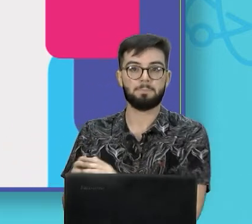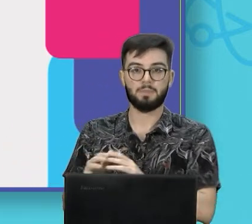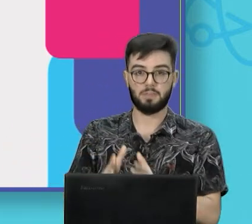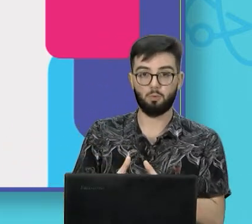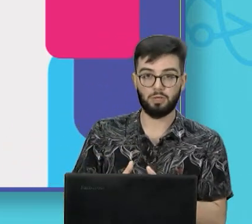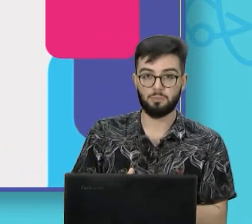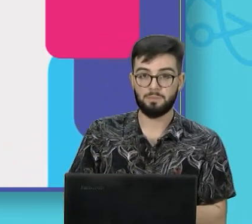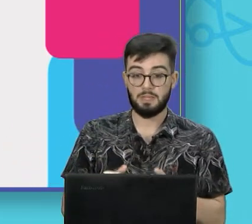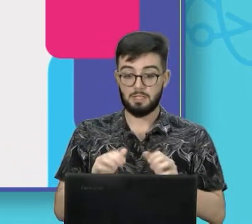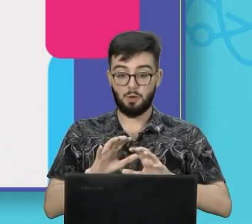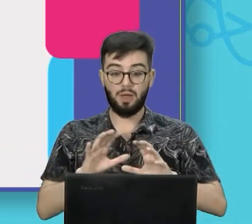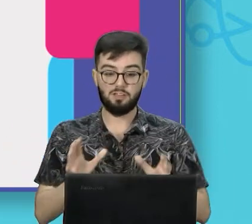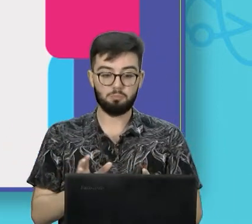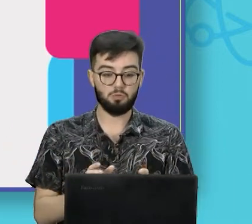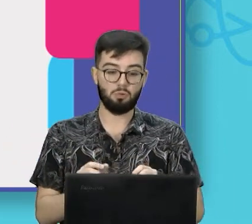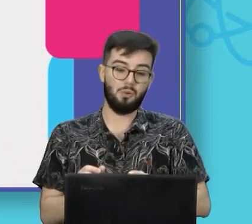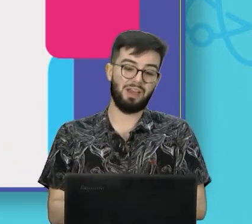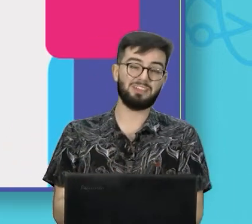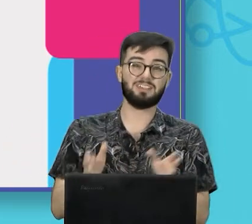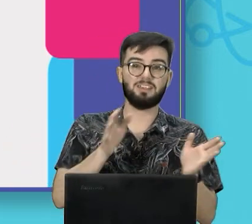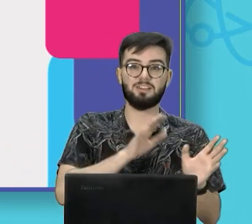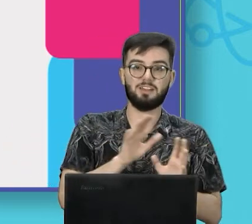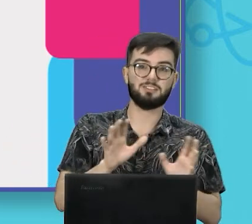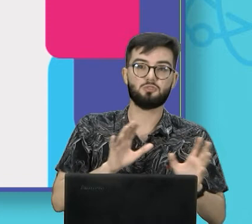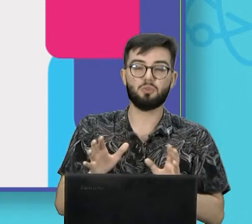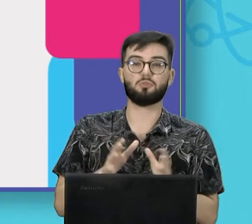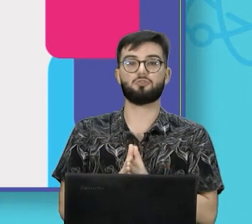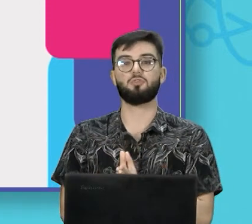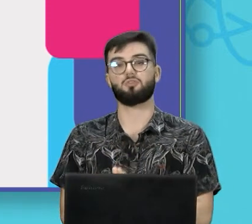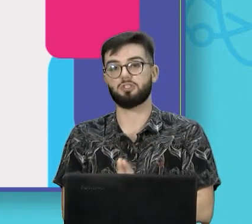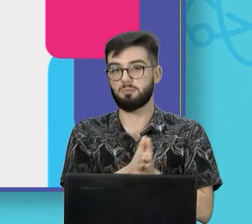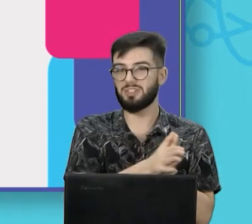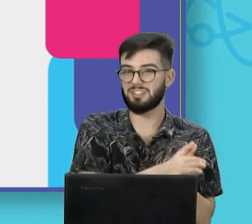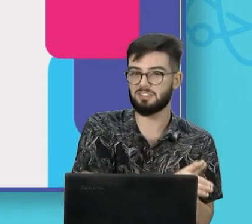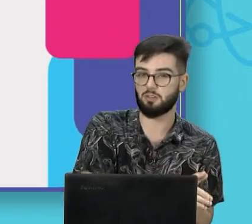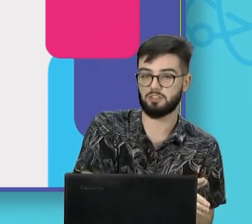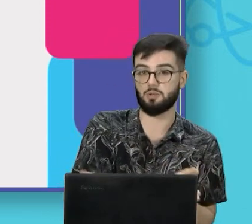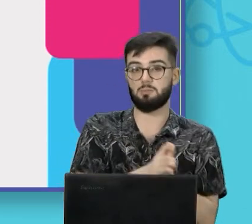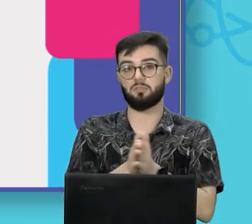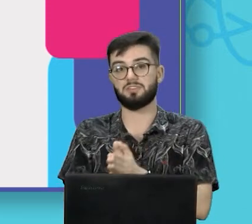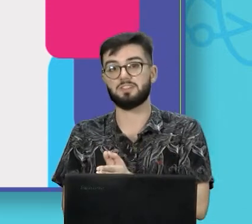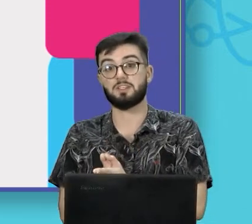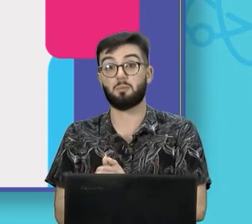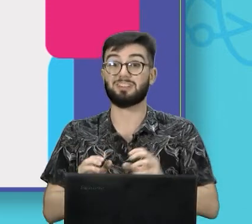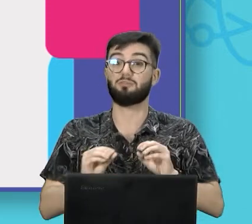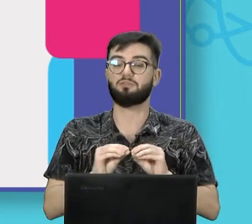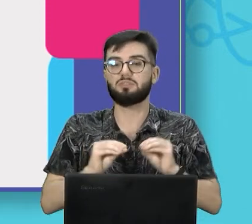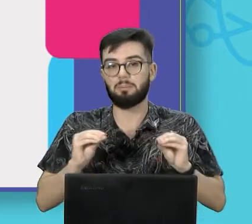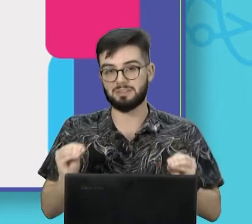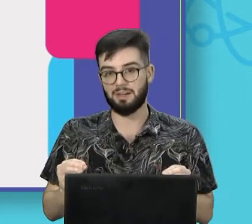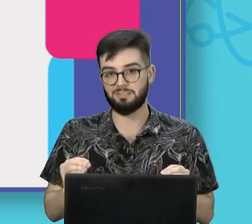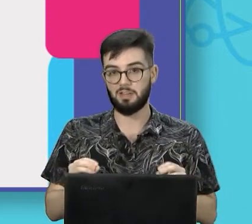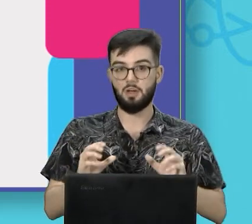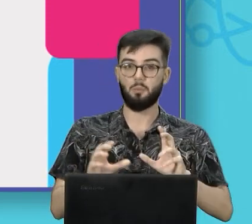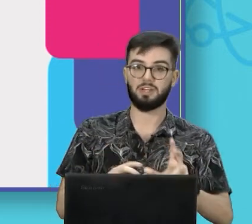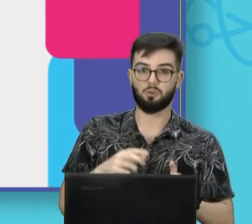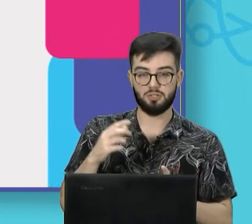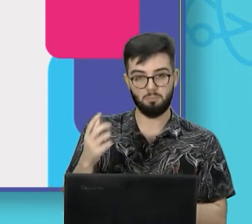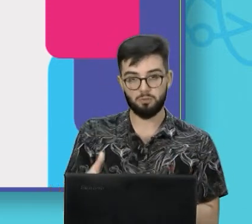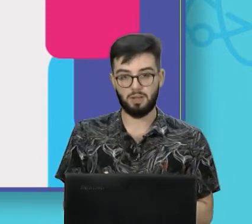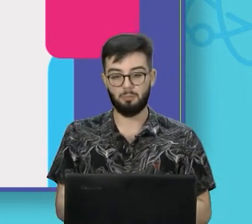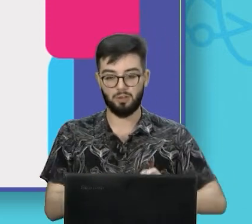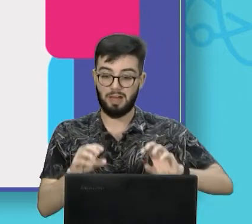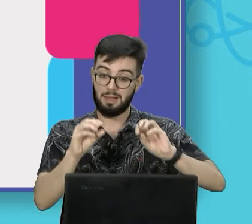capitalismo global Tranquilo então é isso pessoal essa essas duas constituições de 1891 de 1934 são fundamentais